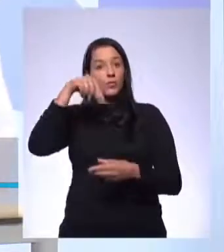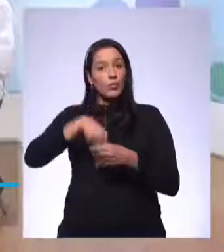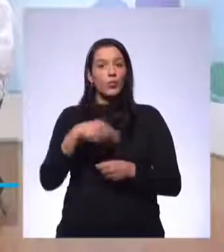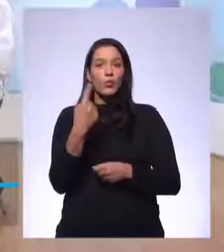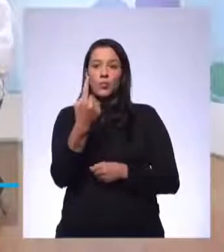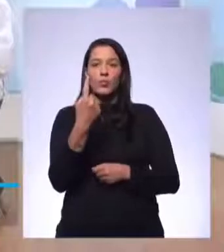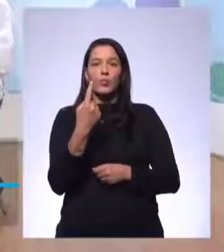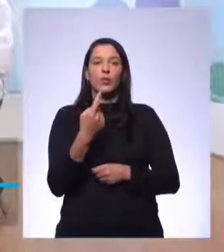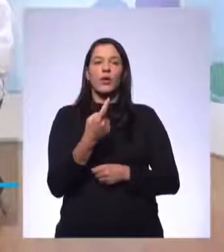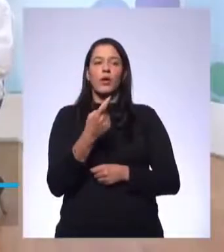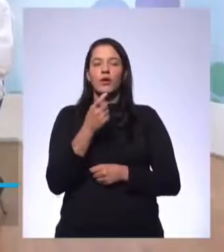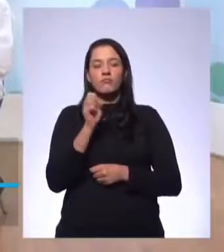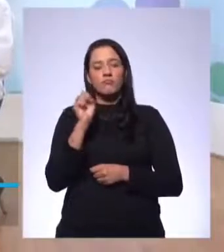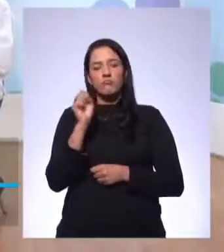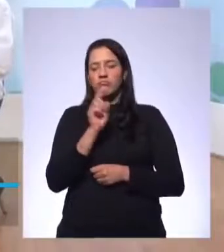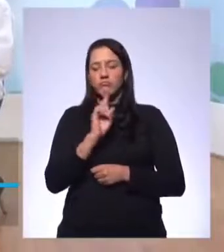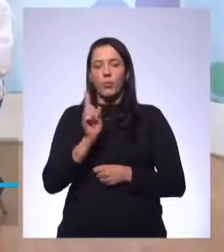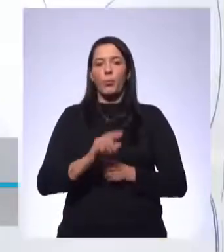novidade assim.